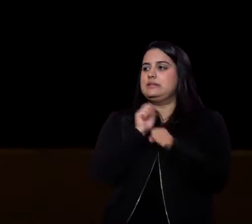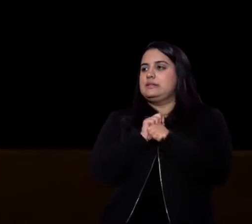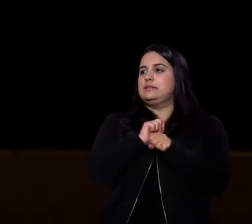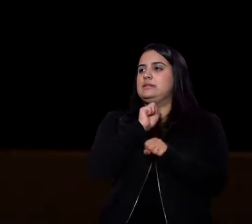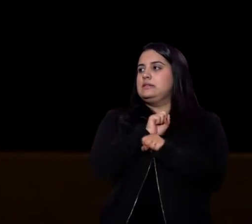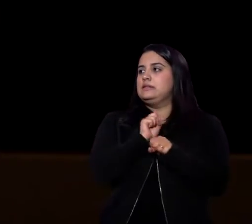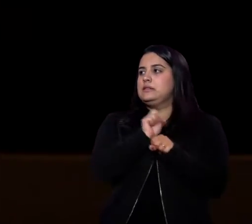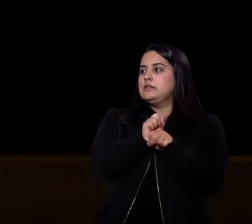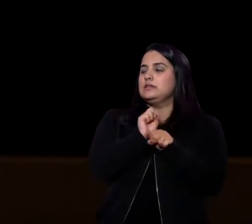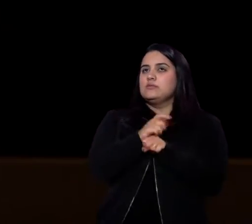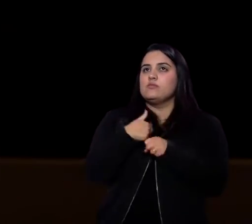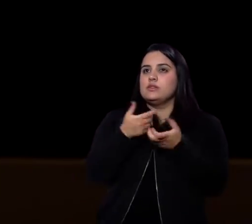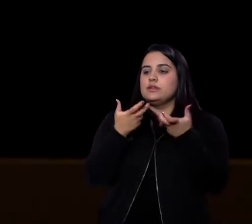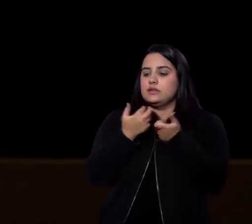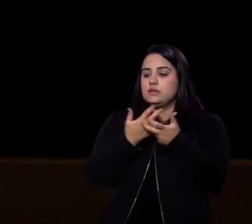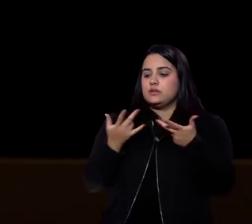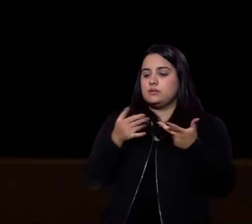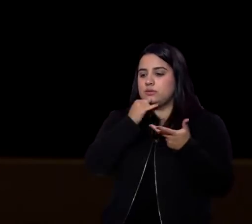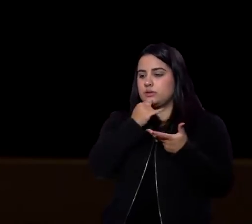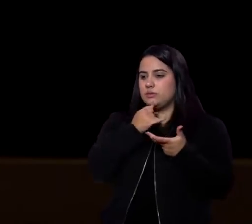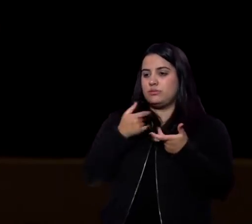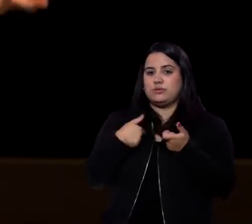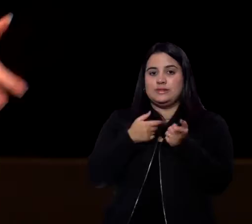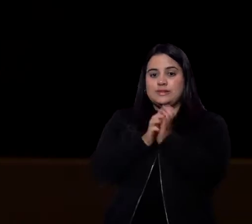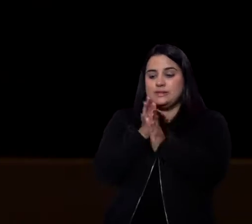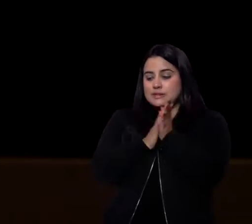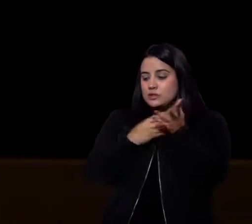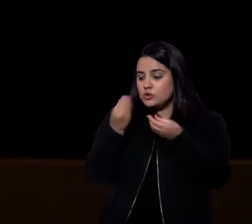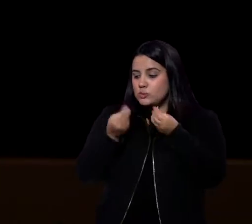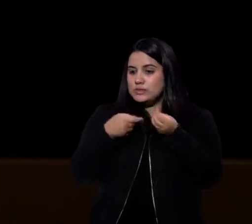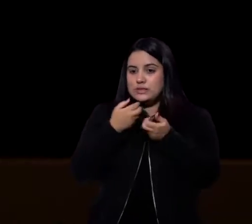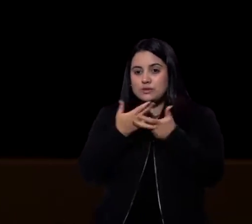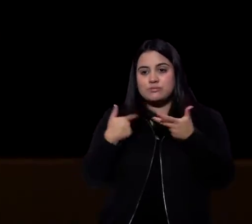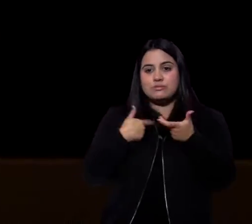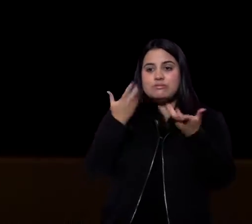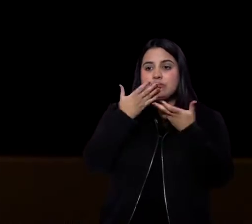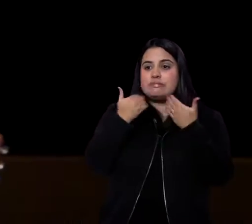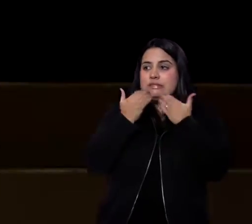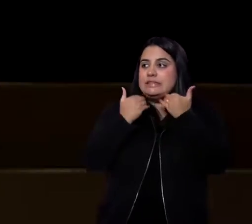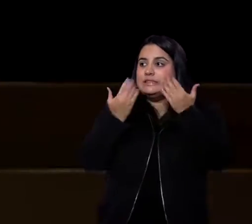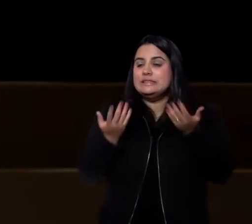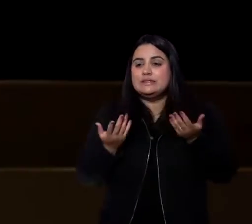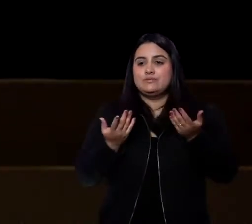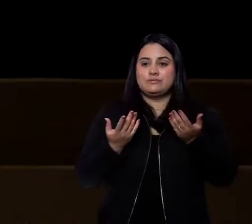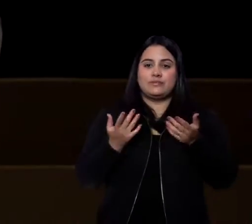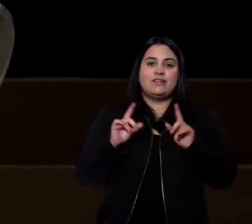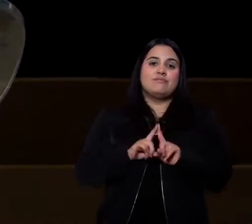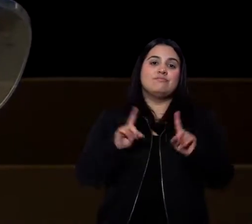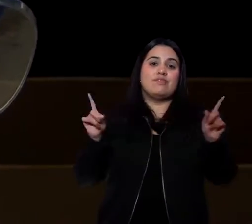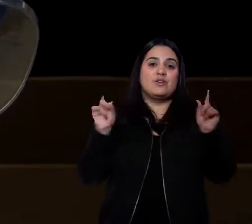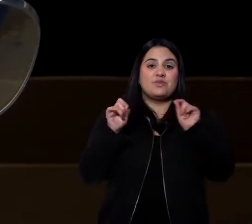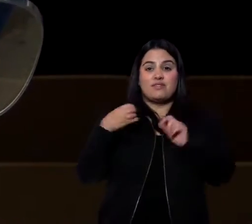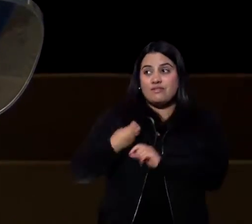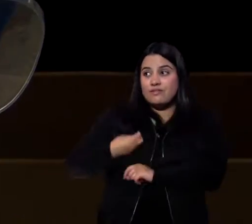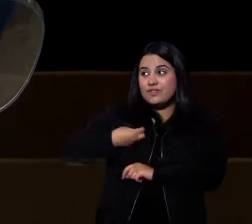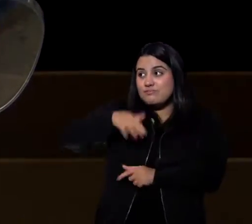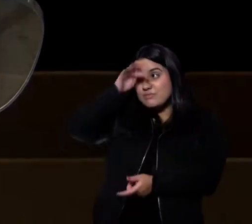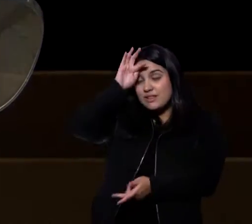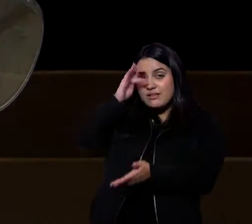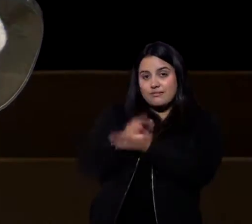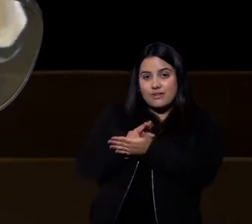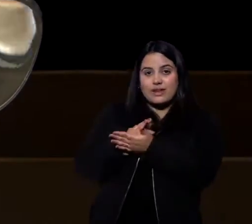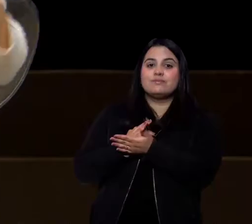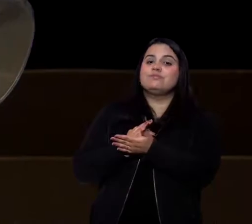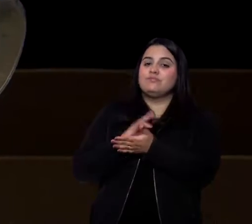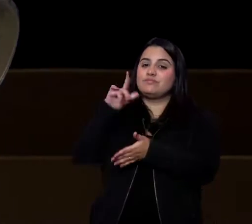as coisas que, ansiar pelas coisas que a gente não consegue enxergar. Mas, ao mesmo tempo, viver pela fé inclui viver